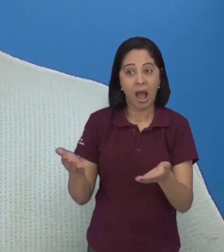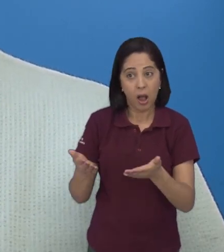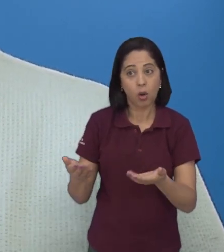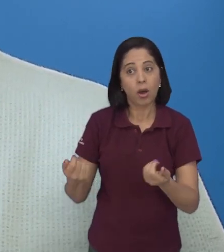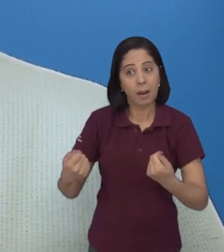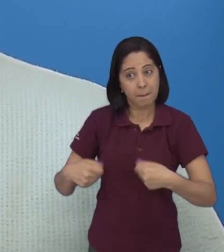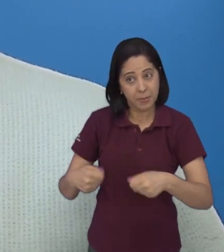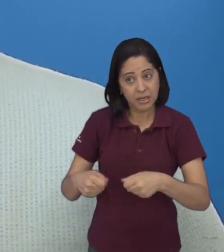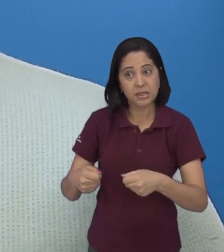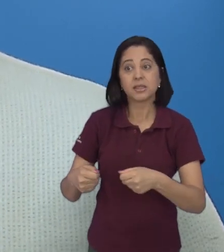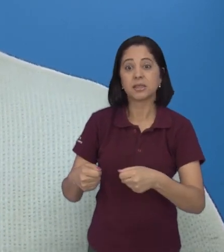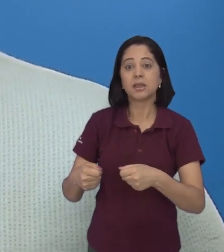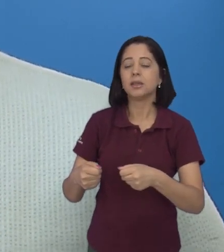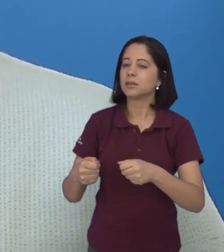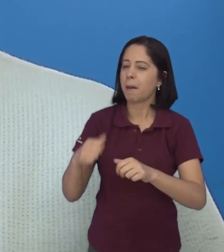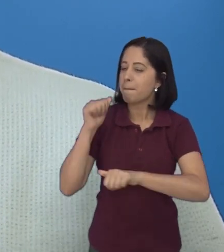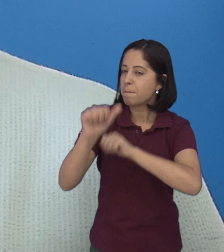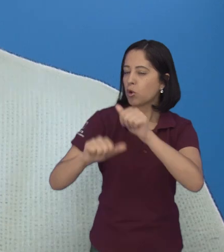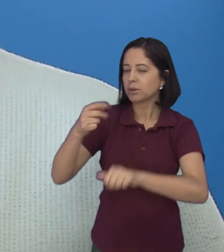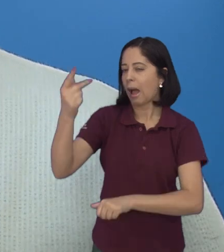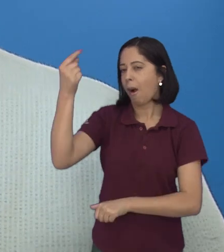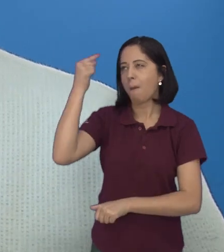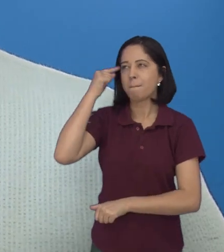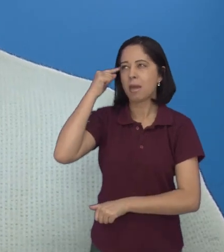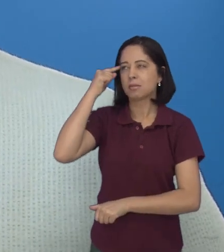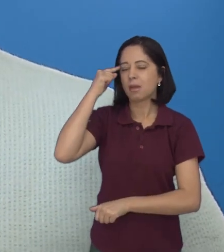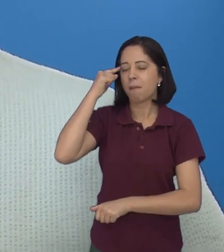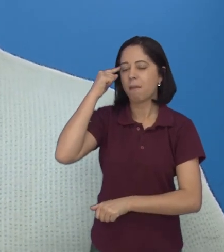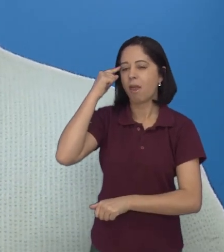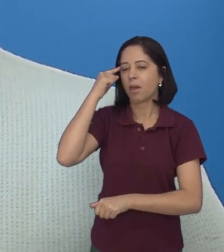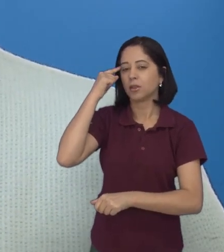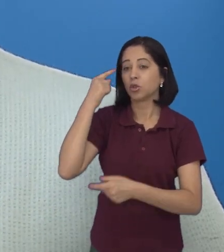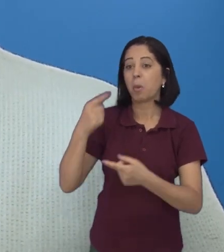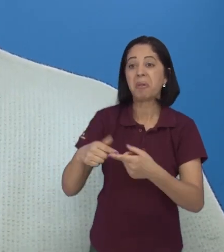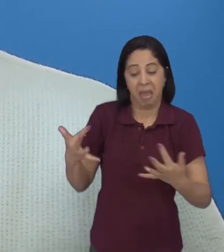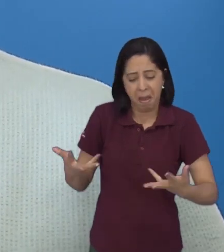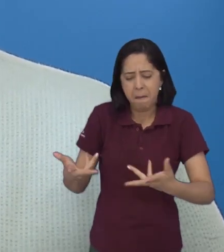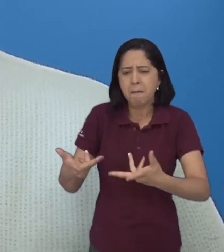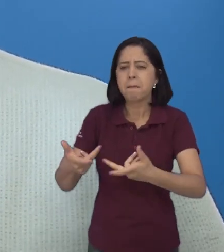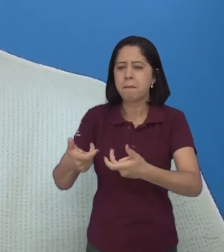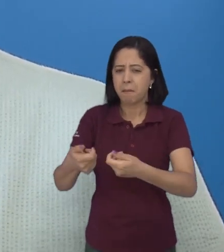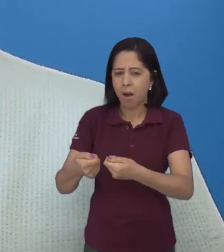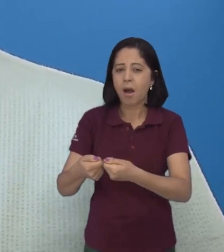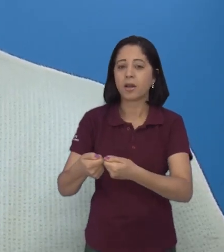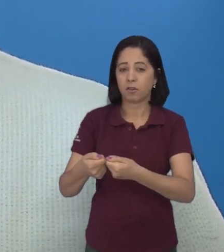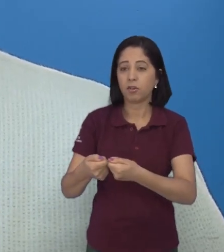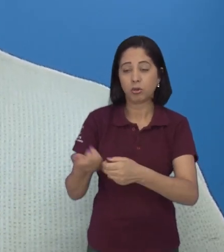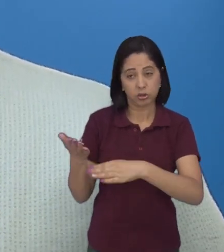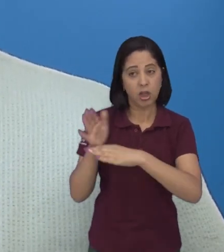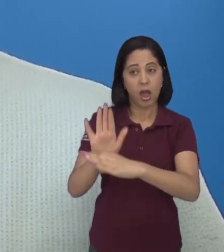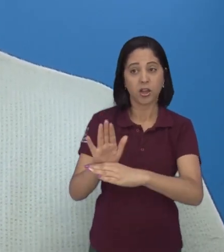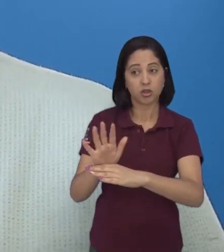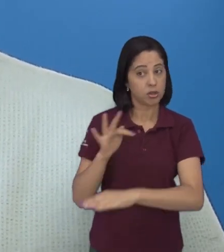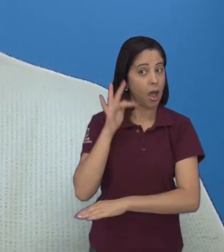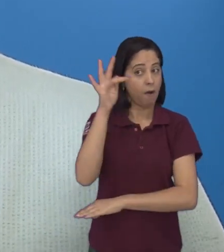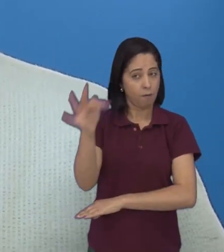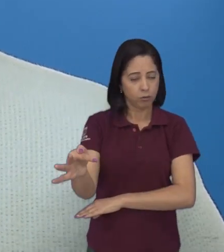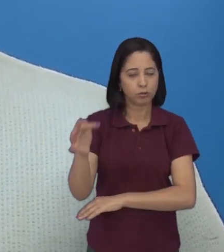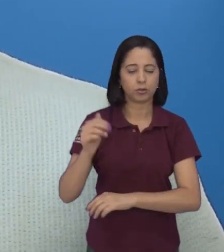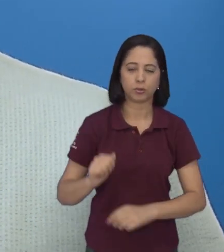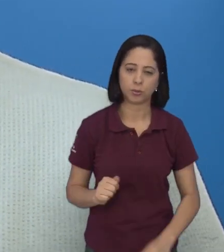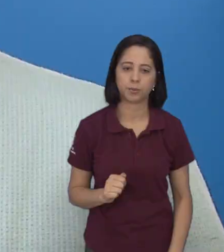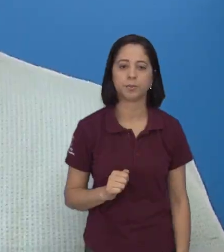uma cultura que está sendo criada em torno da energia solar, que é fantástico e vai agregar muito nas